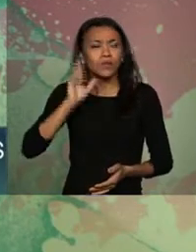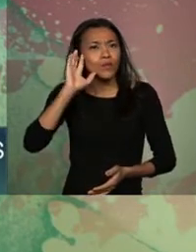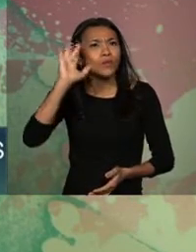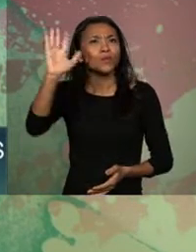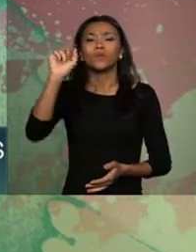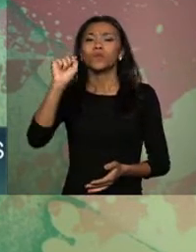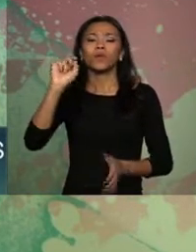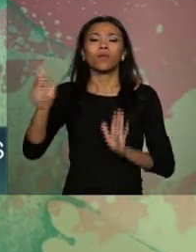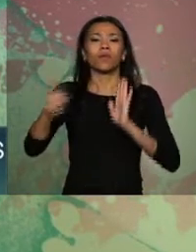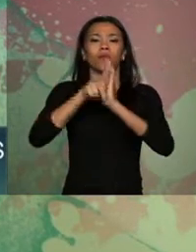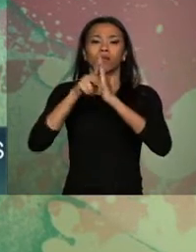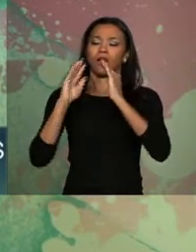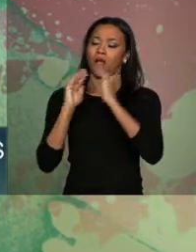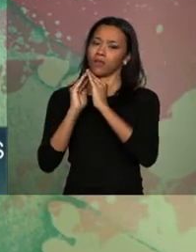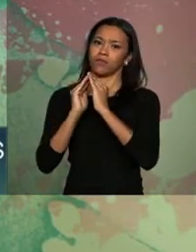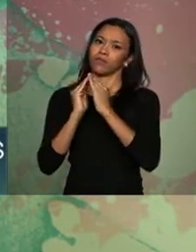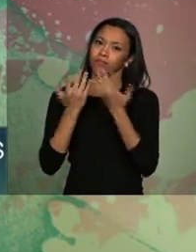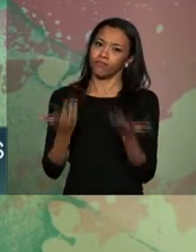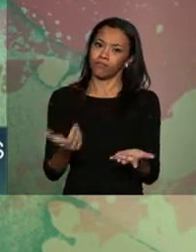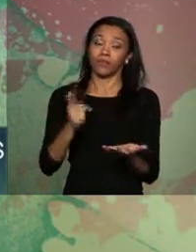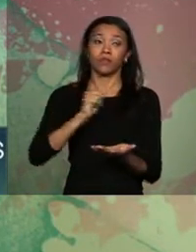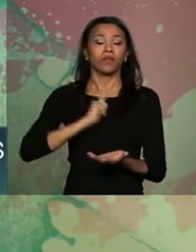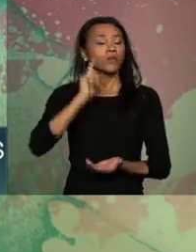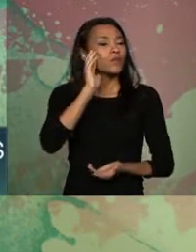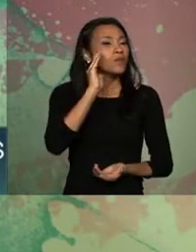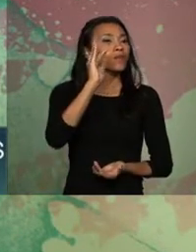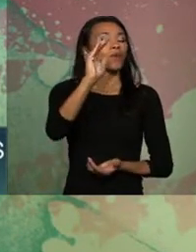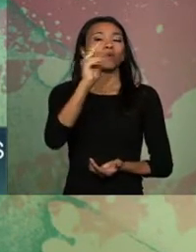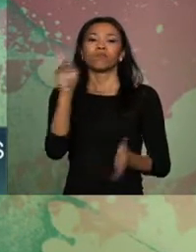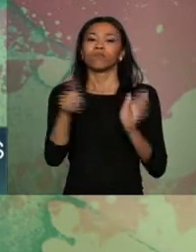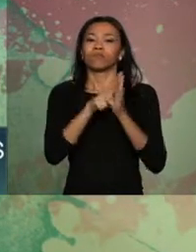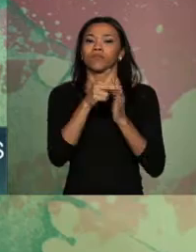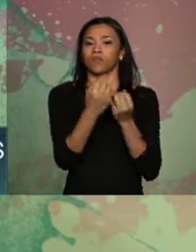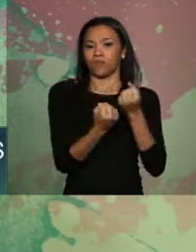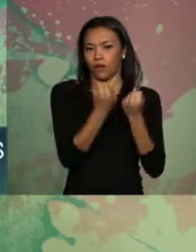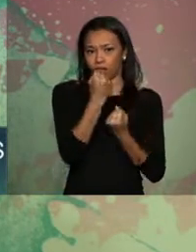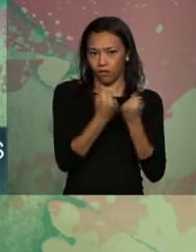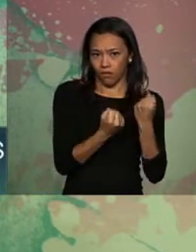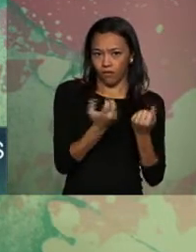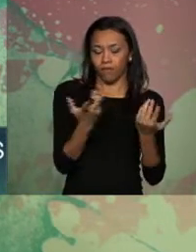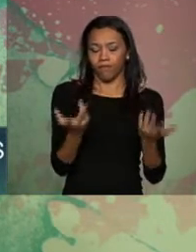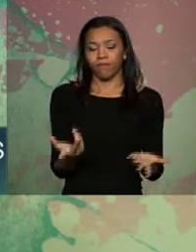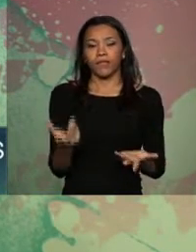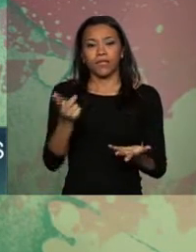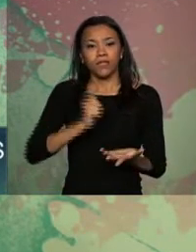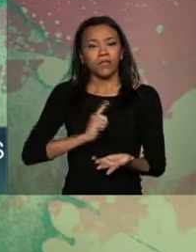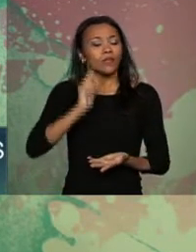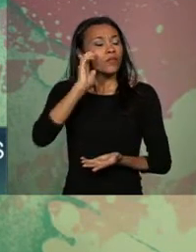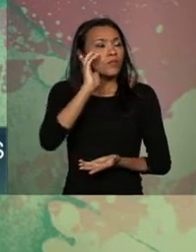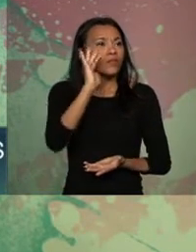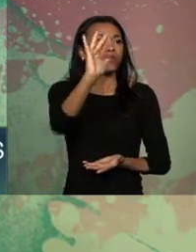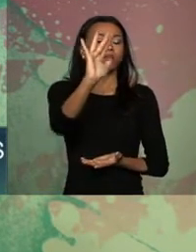casa própria, têm o sonho do seu carro, têm o sonho